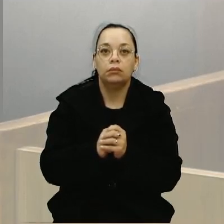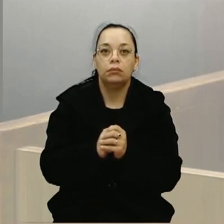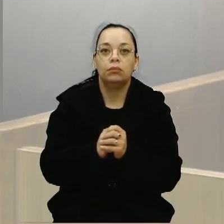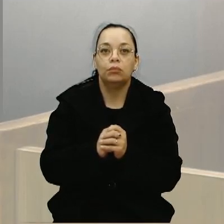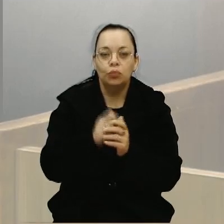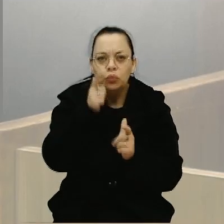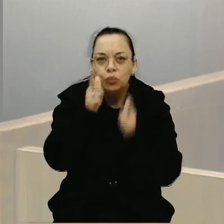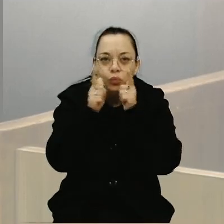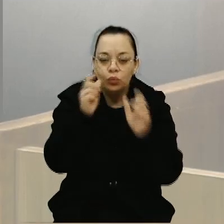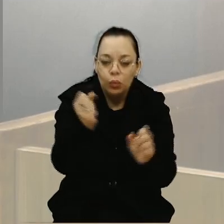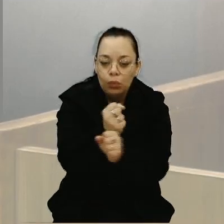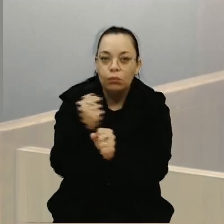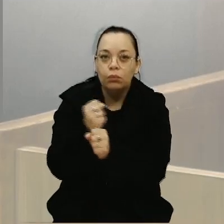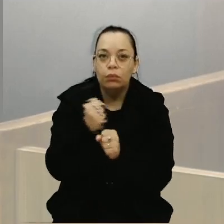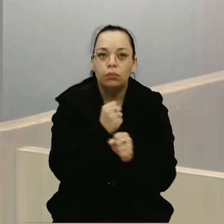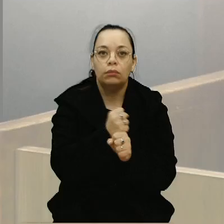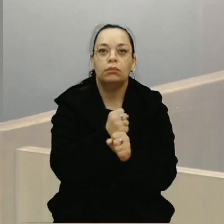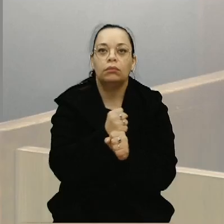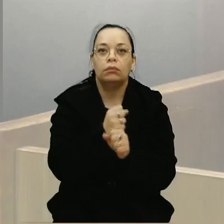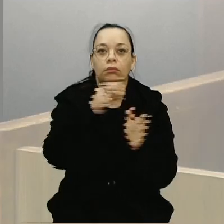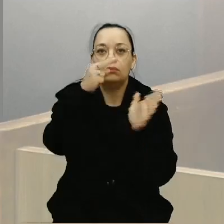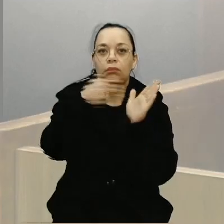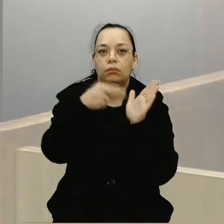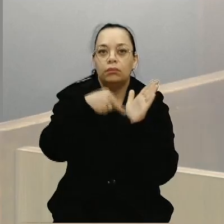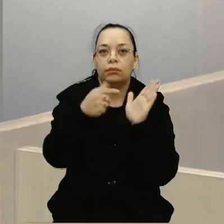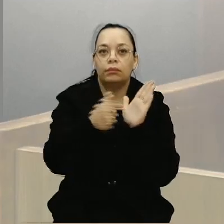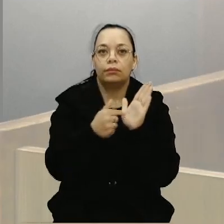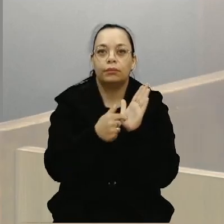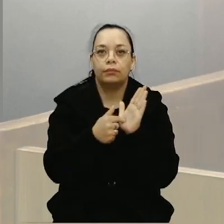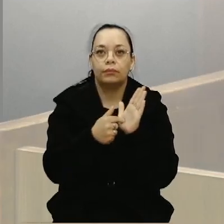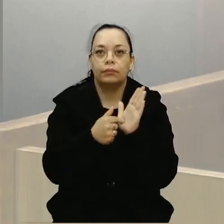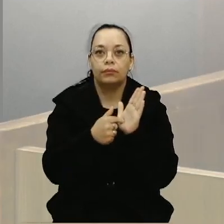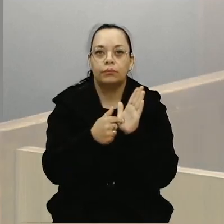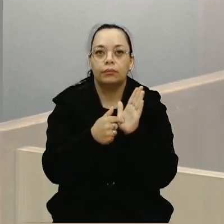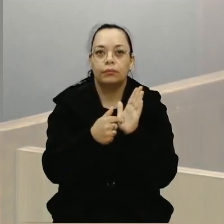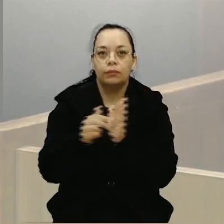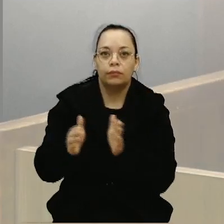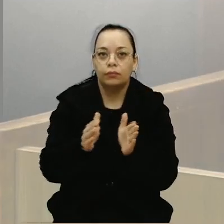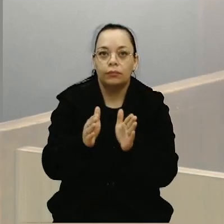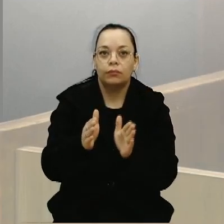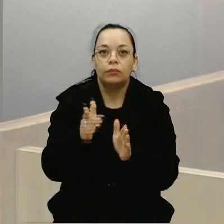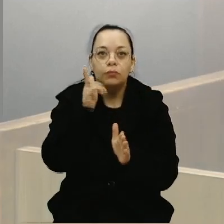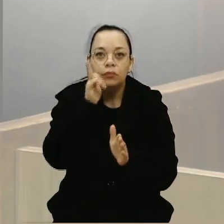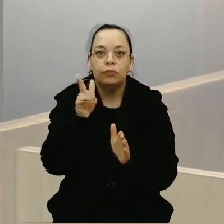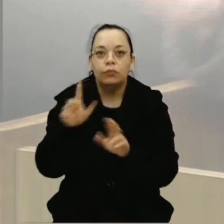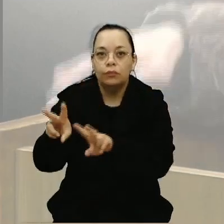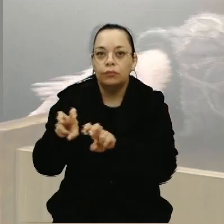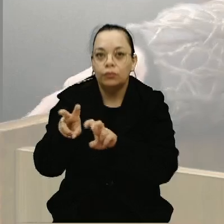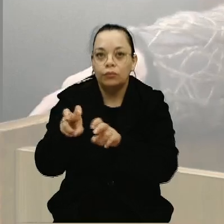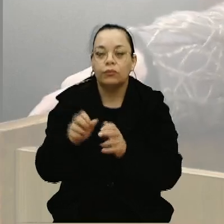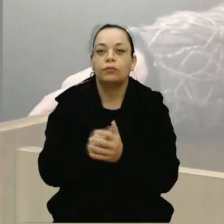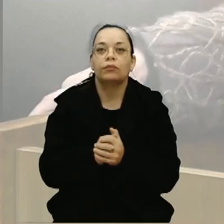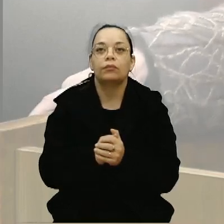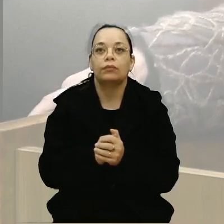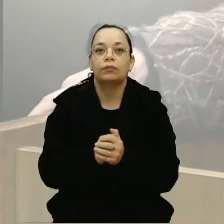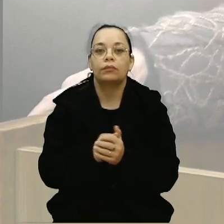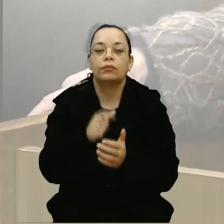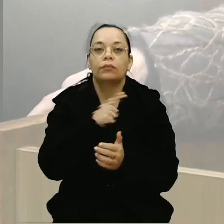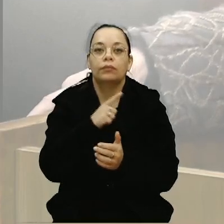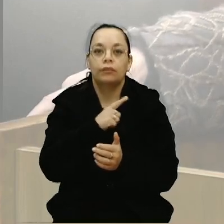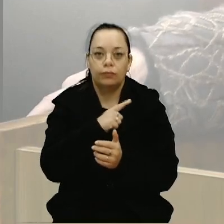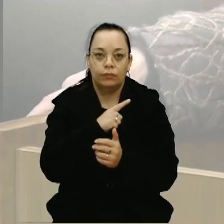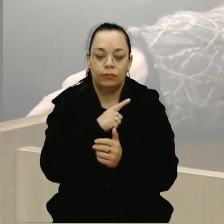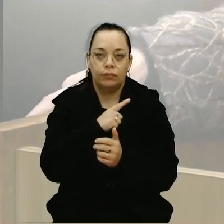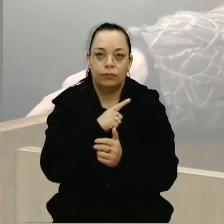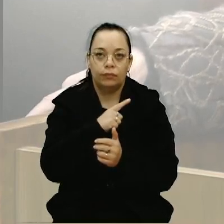contempladas, né? Eu vou ler aqui, então, as estradas que foram contempladas do interior. Nós temos